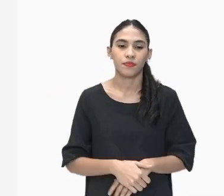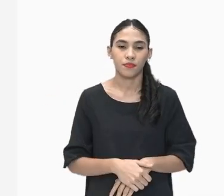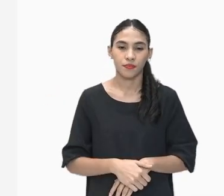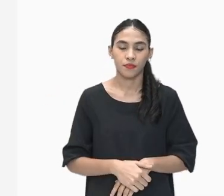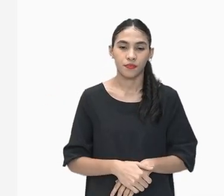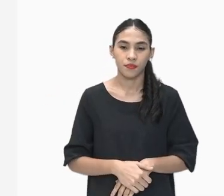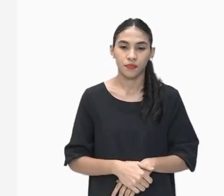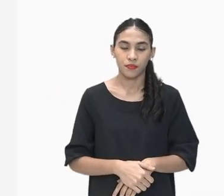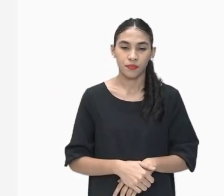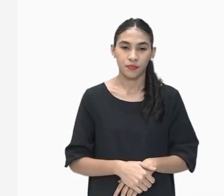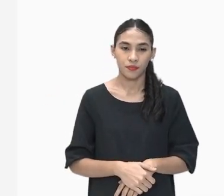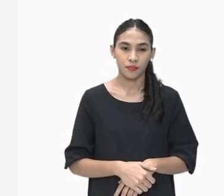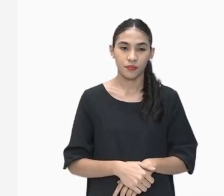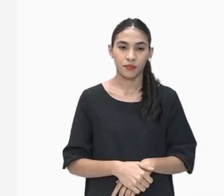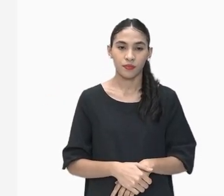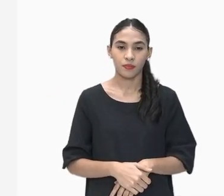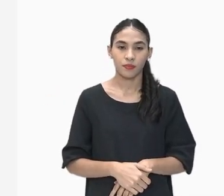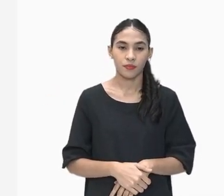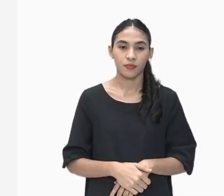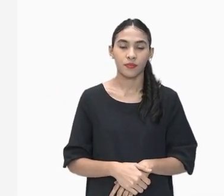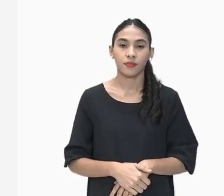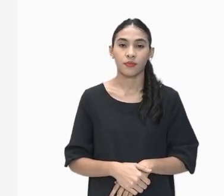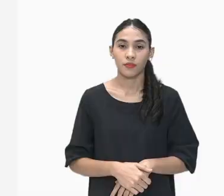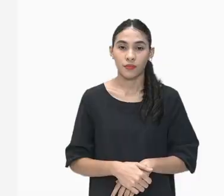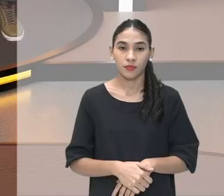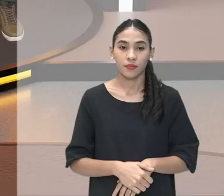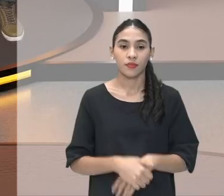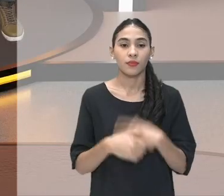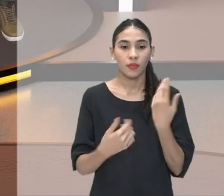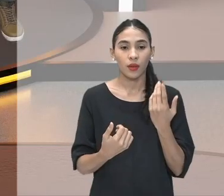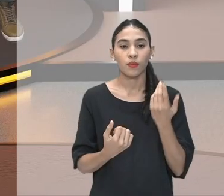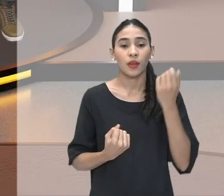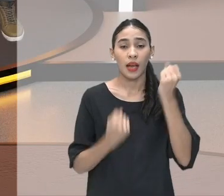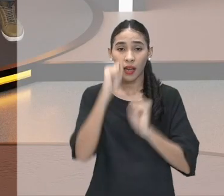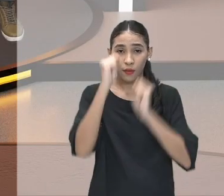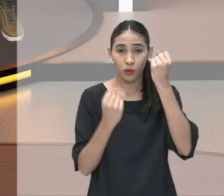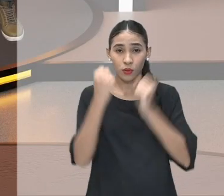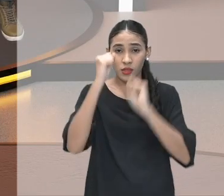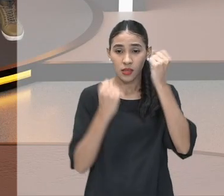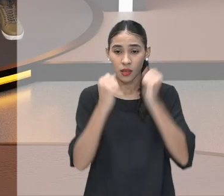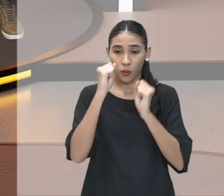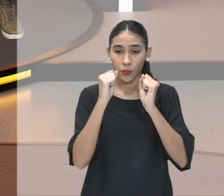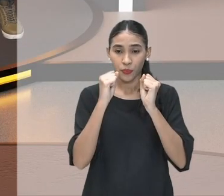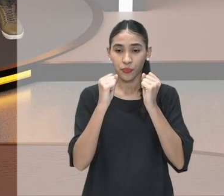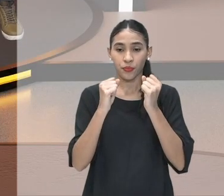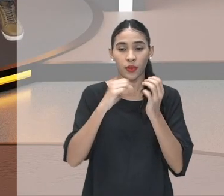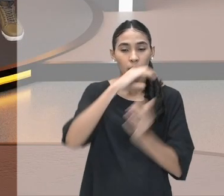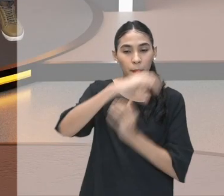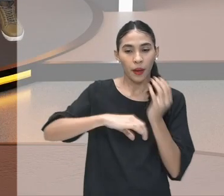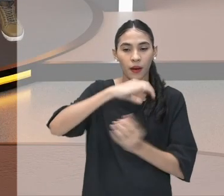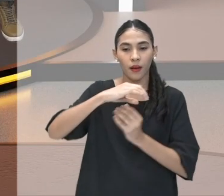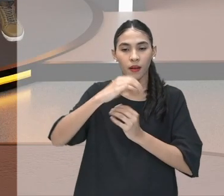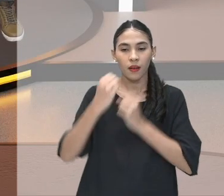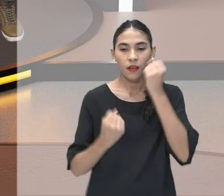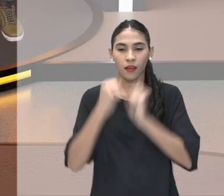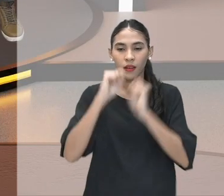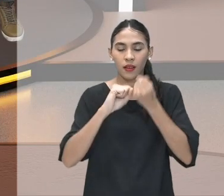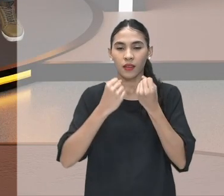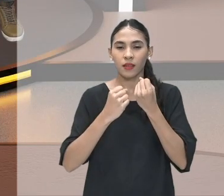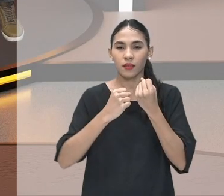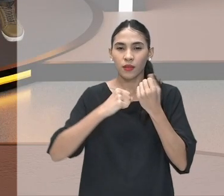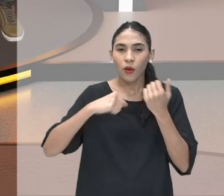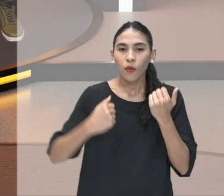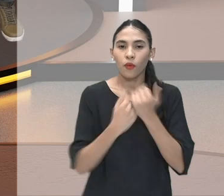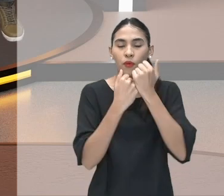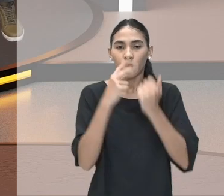isso? Muito bem. Então, a Revolução Industrial, ela fortaleceu a